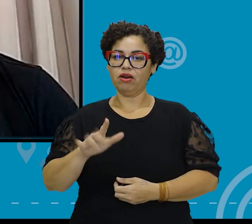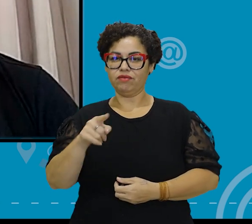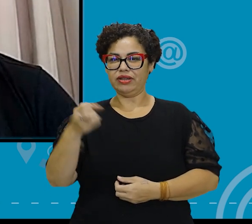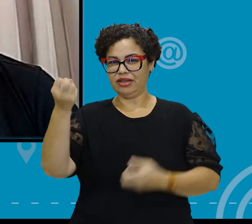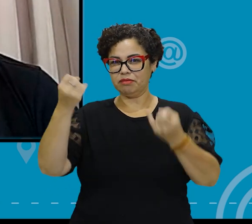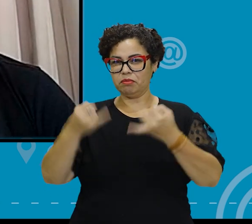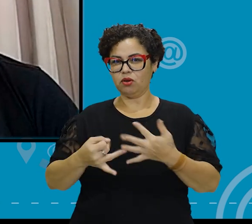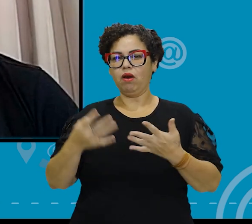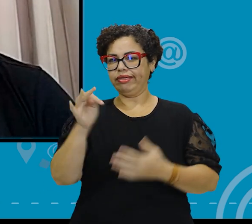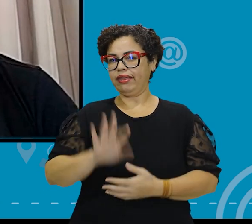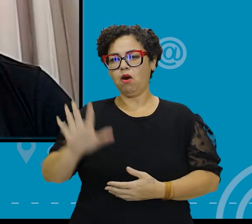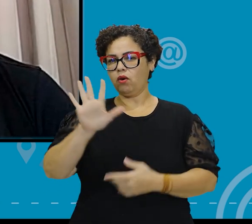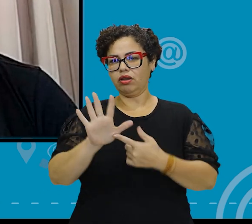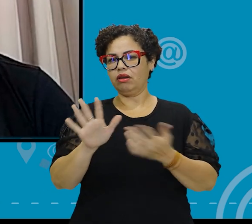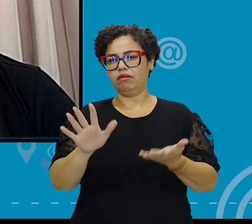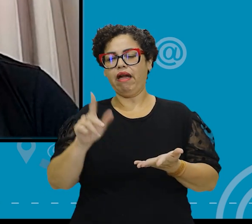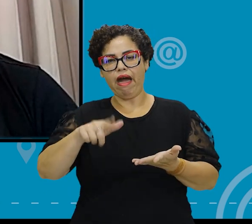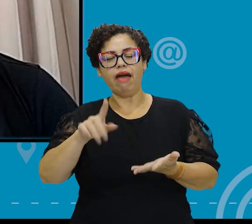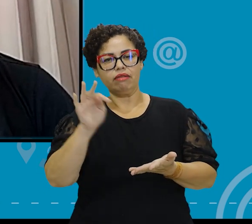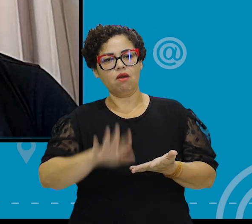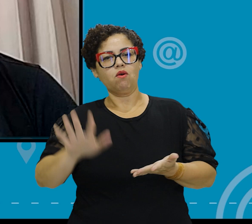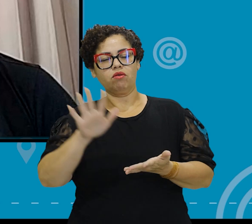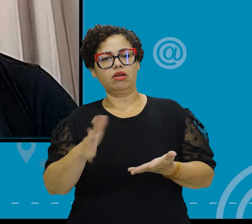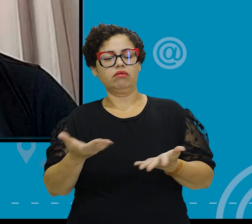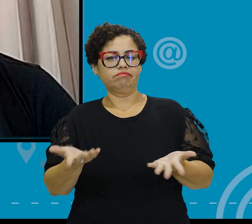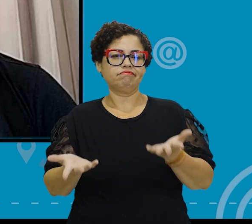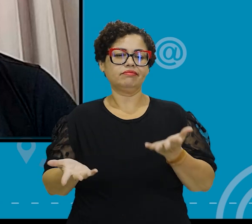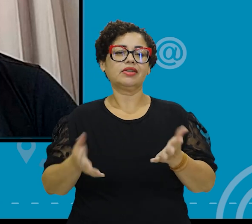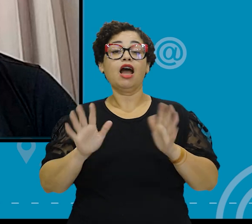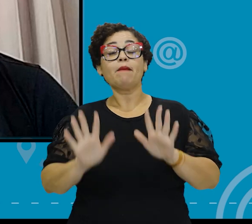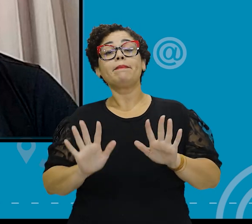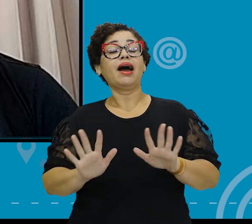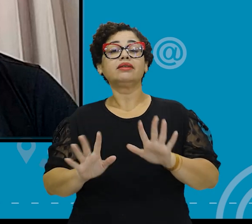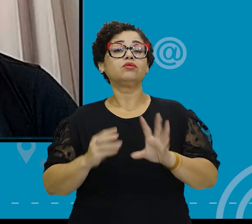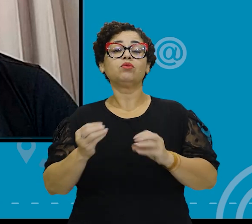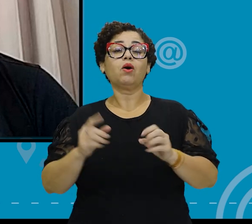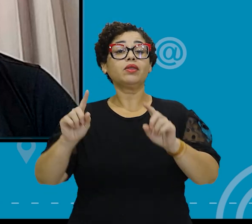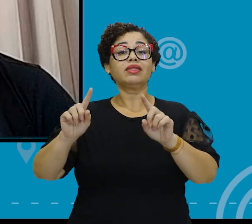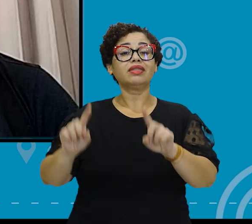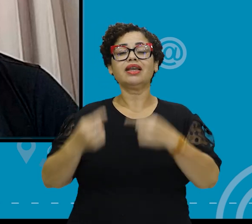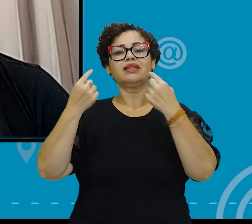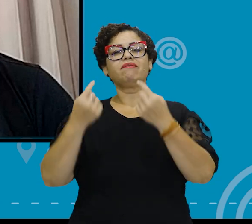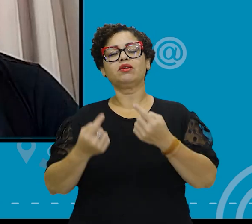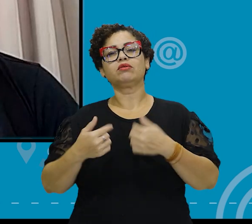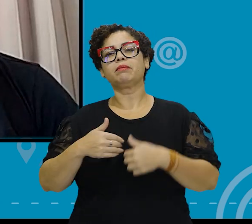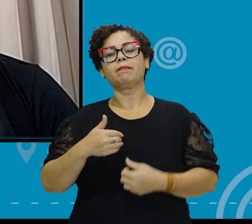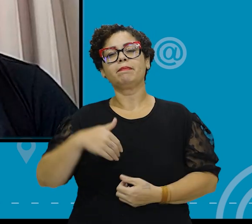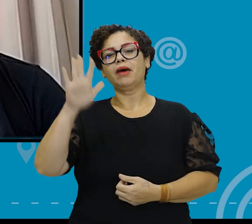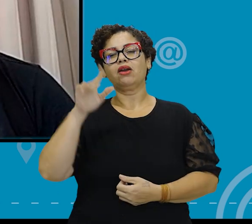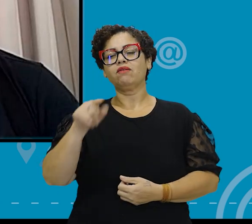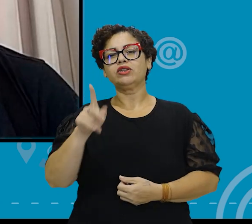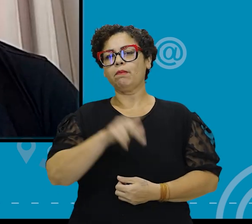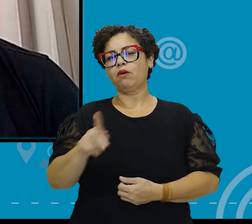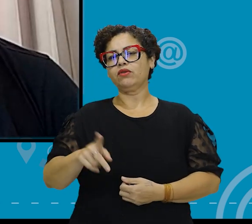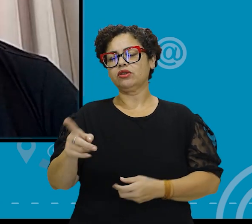acabou de dizer para a gente é teoria, não deixa de ser. Mas e aí, quais os desafios que o senhor